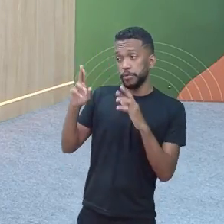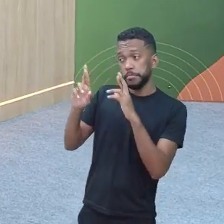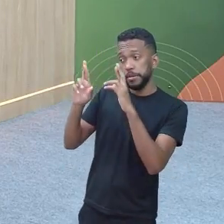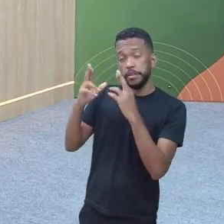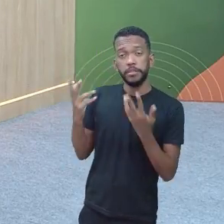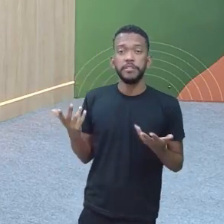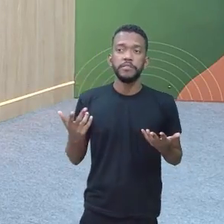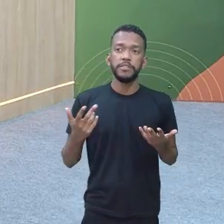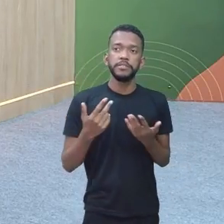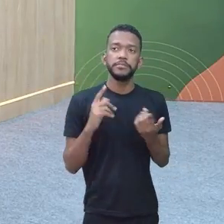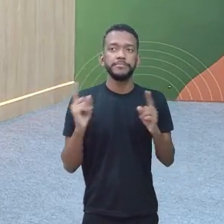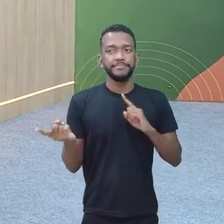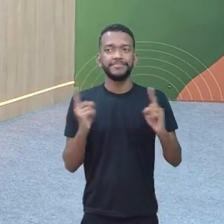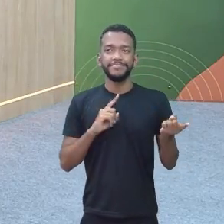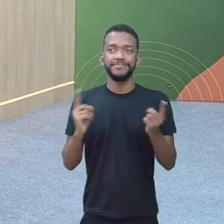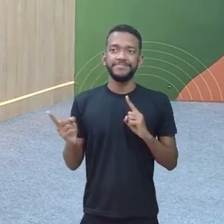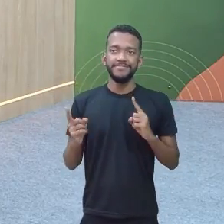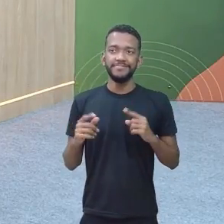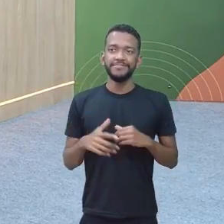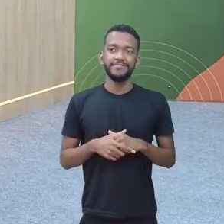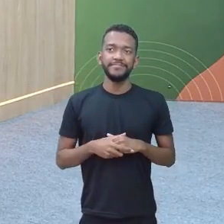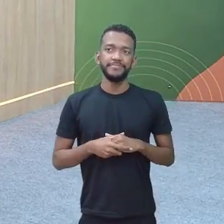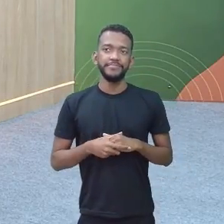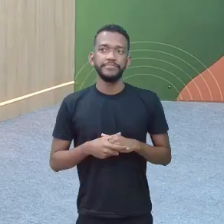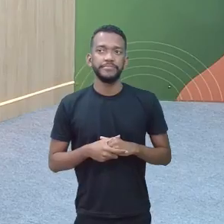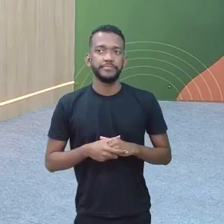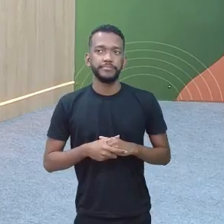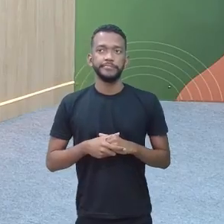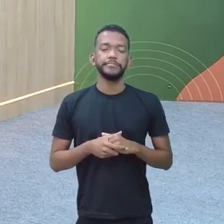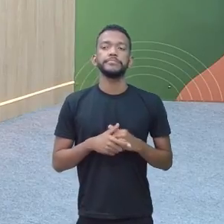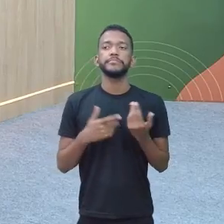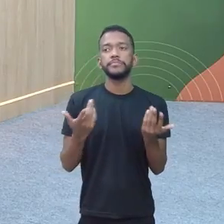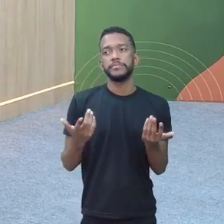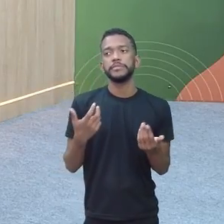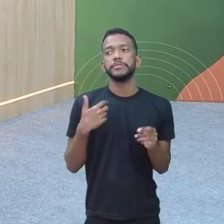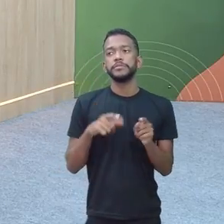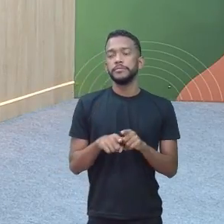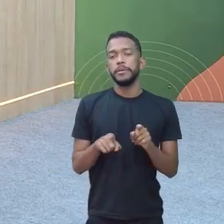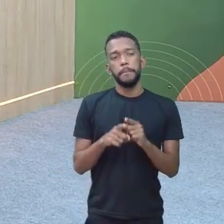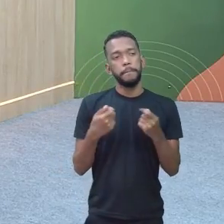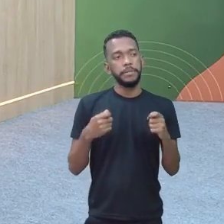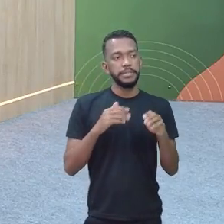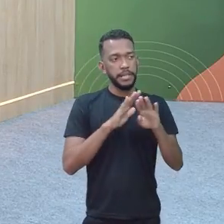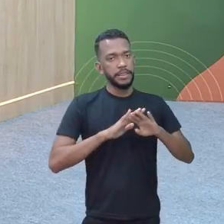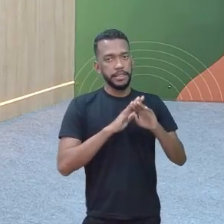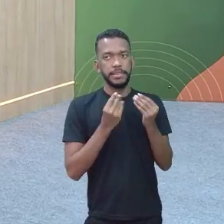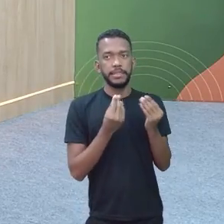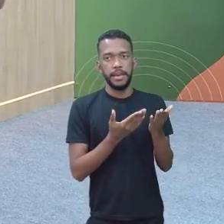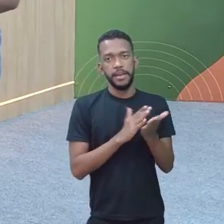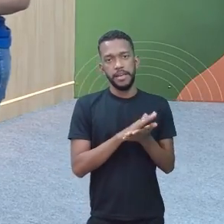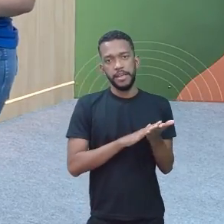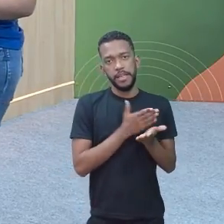Então, ao mesmo tempo em que ela se coloca numa posição de não necessariamente precisar agradar o outro.